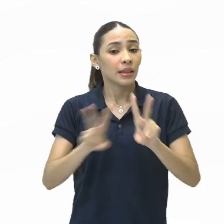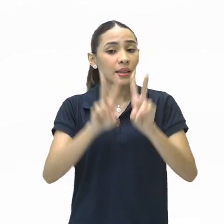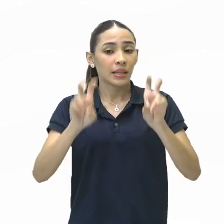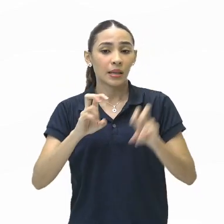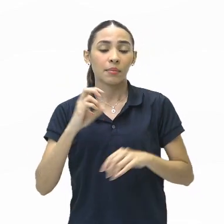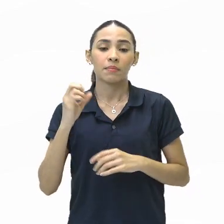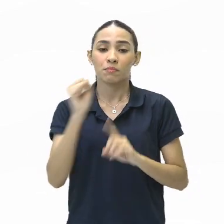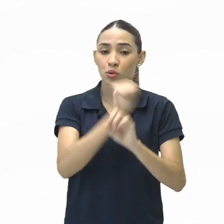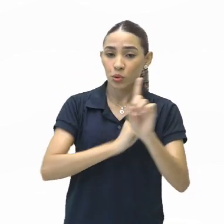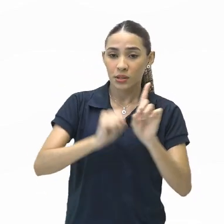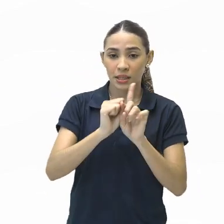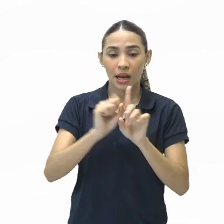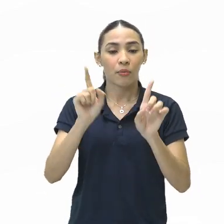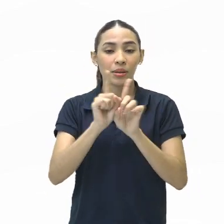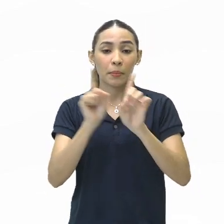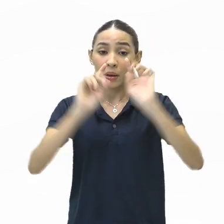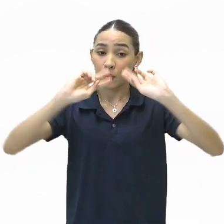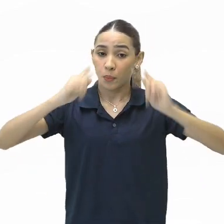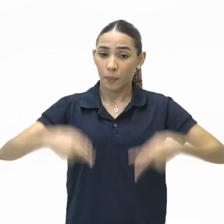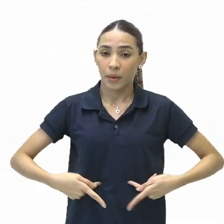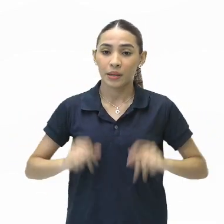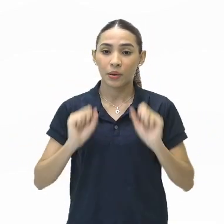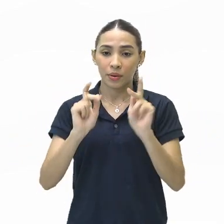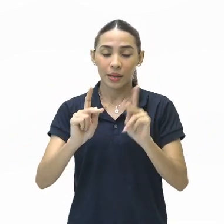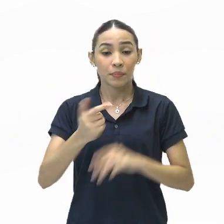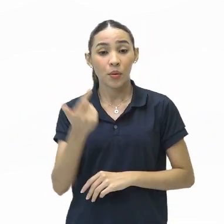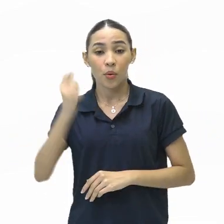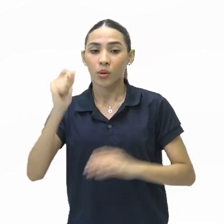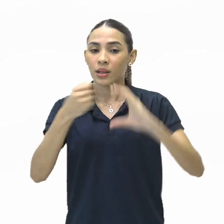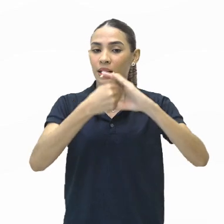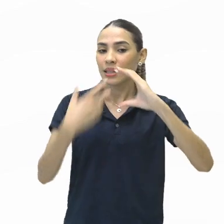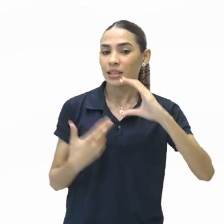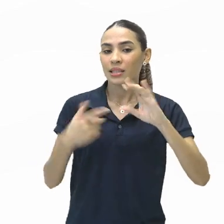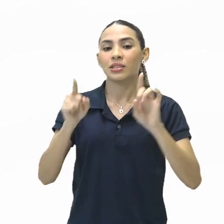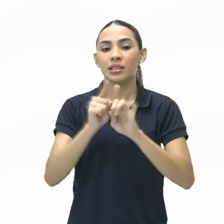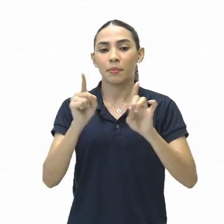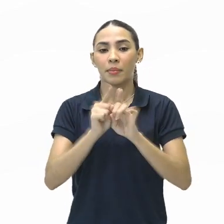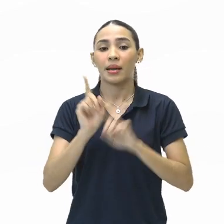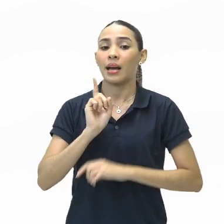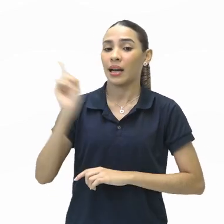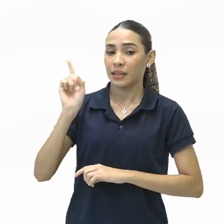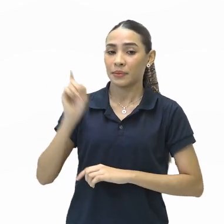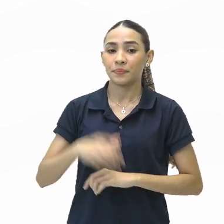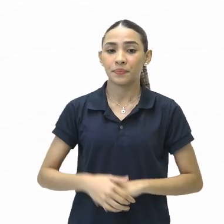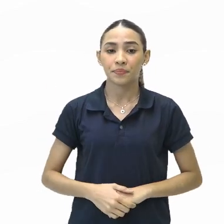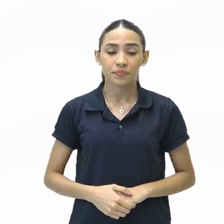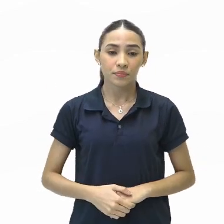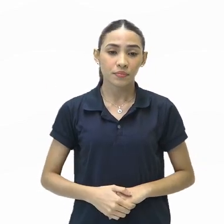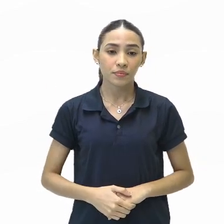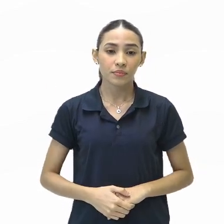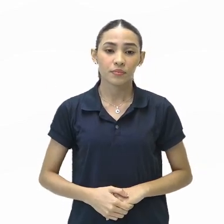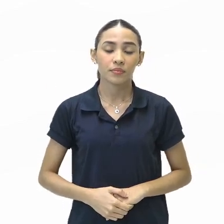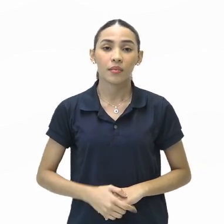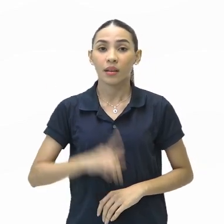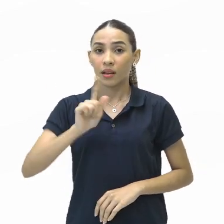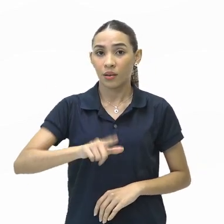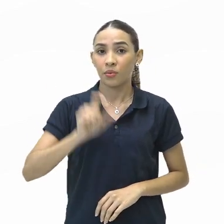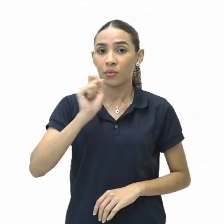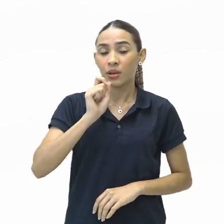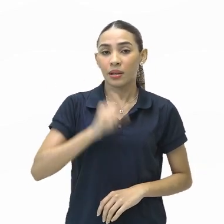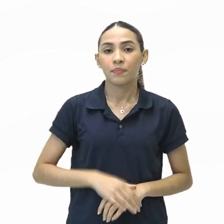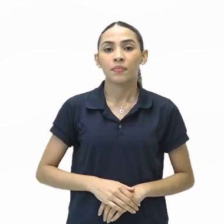social e humana, tá bom? Uma outra característica aqui dessa terceira é também